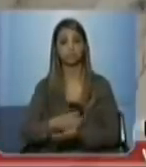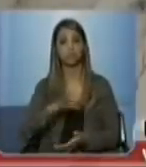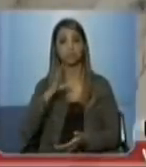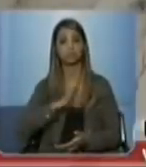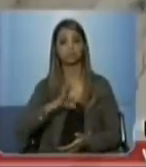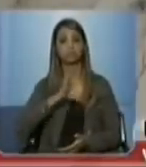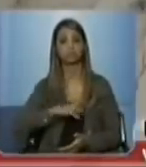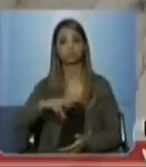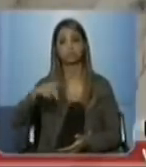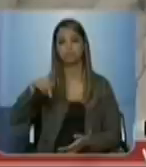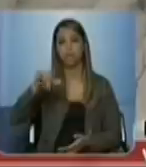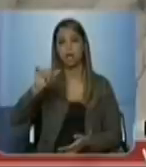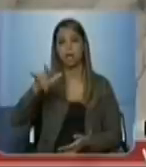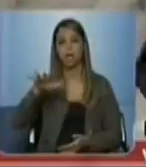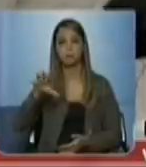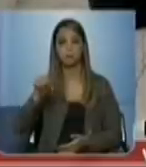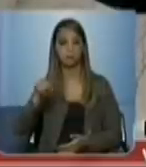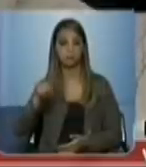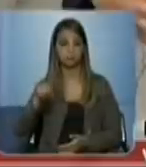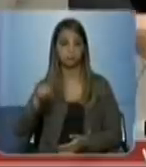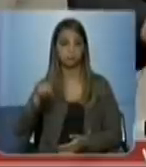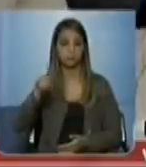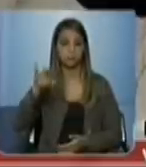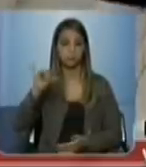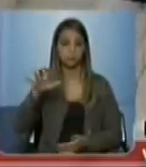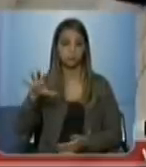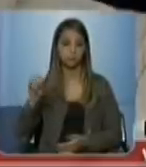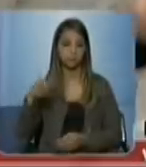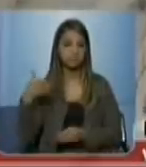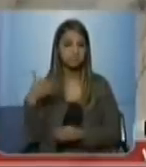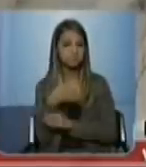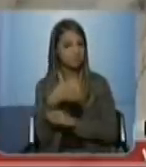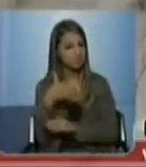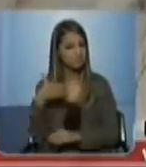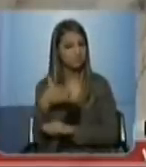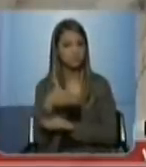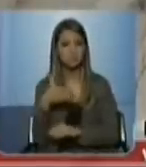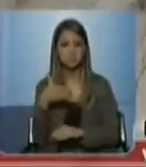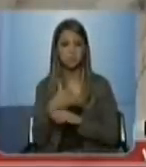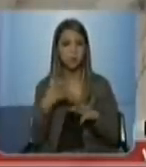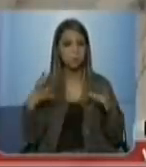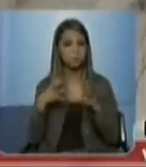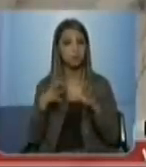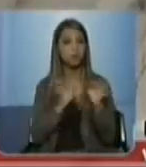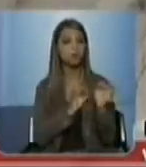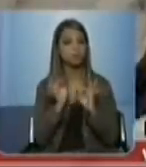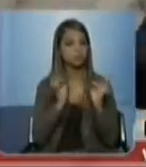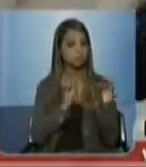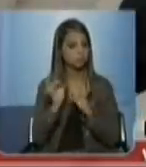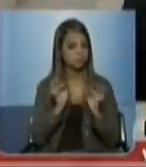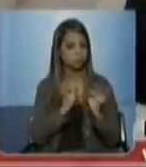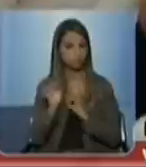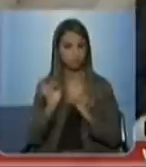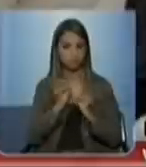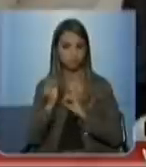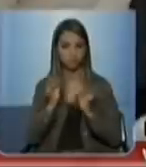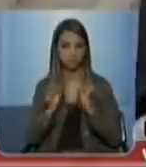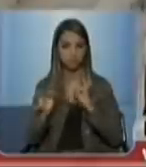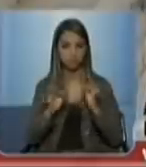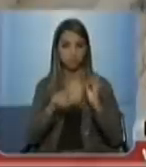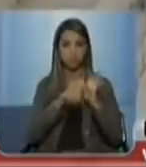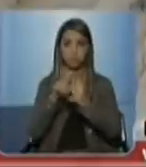I jolo que fez várias intervenções que tem um movimento organizado né onde fez o